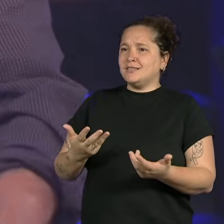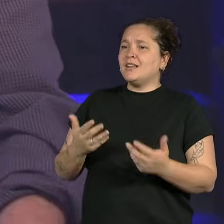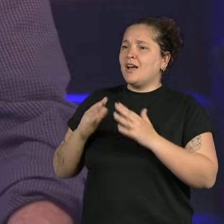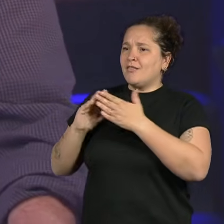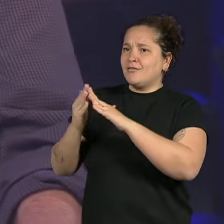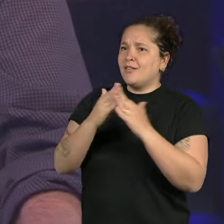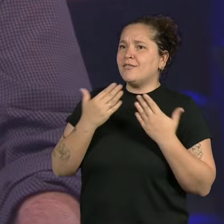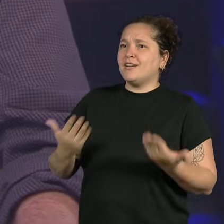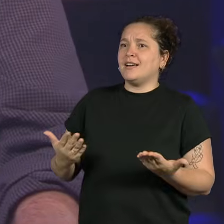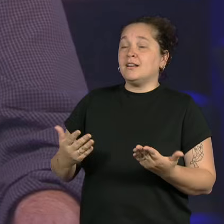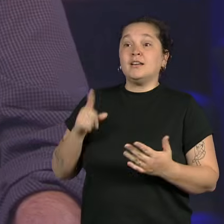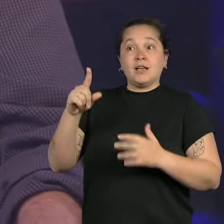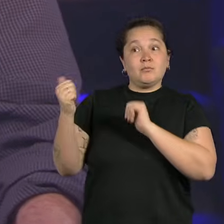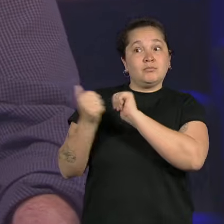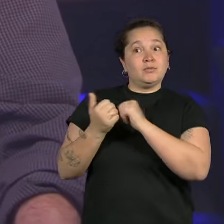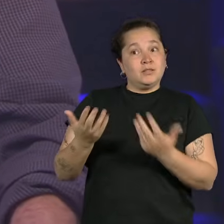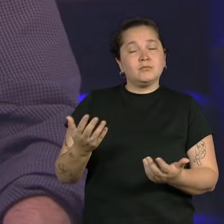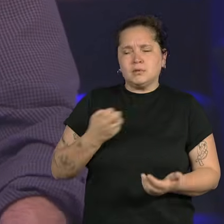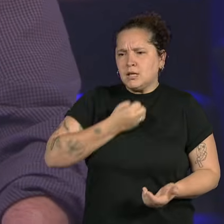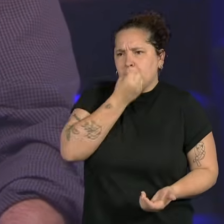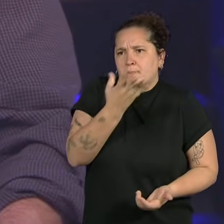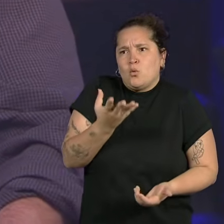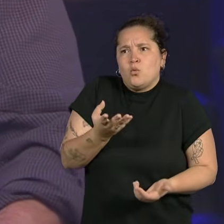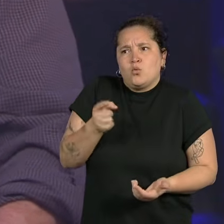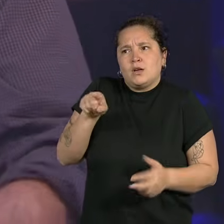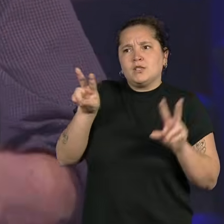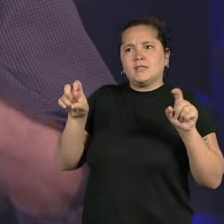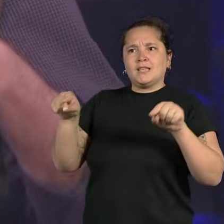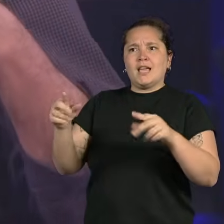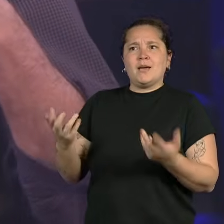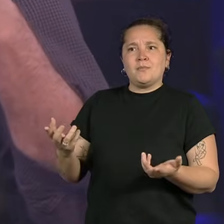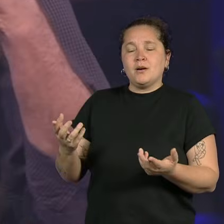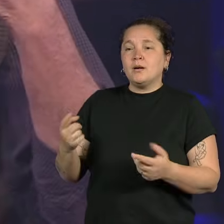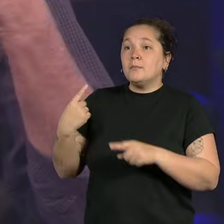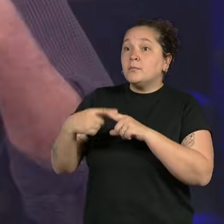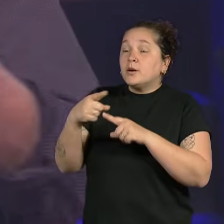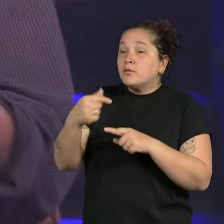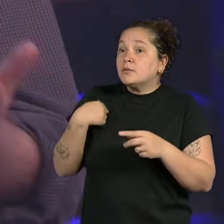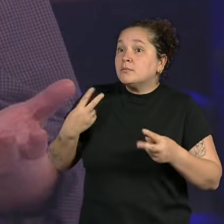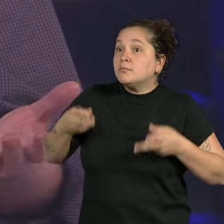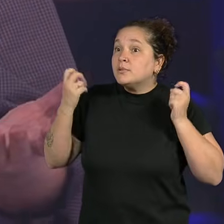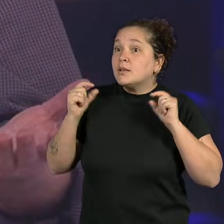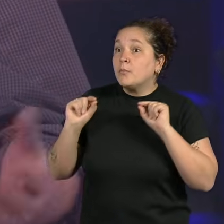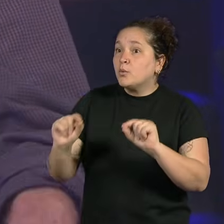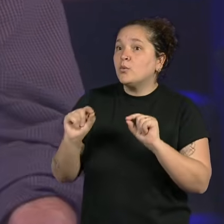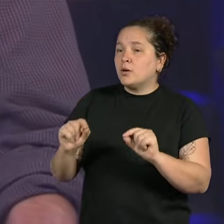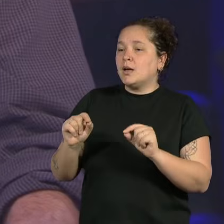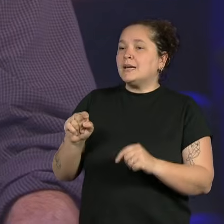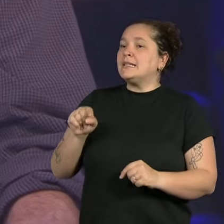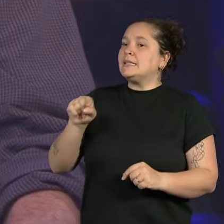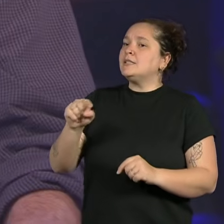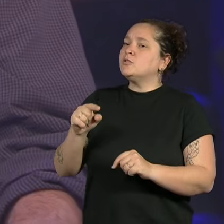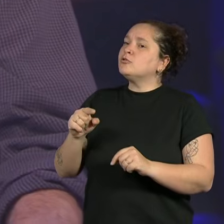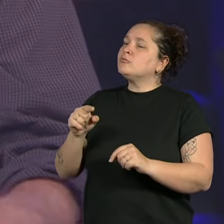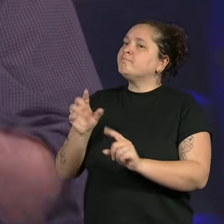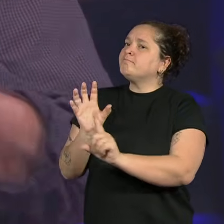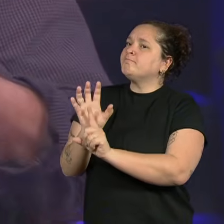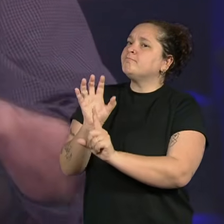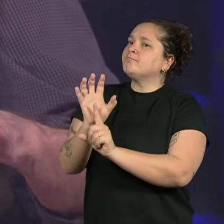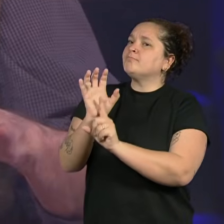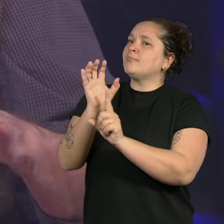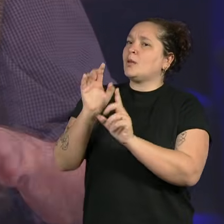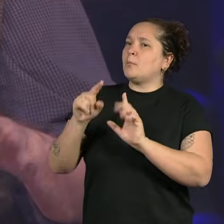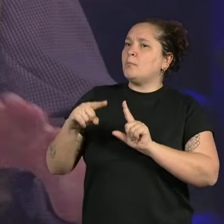segundo o Bergoglio. E é bom falar isso. Você percebe que atinge as pessoas quando você coloca que